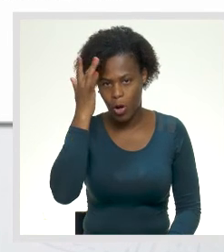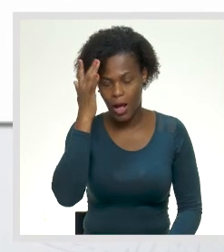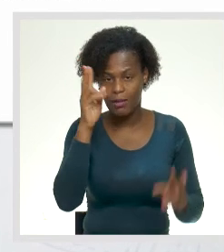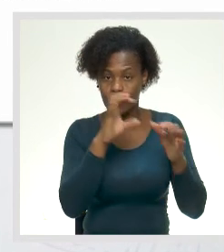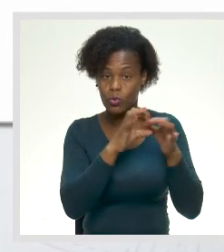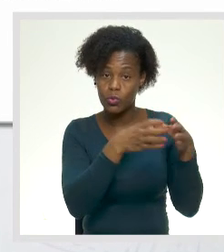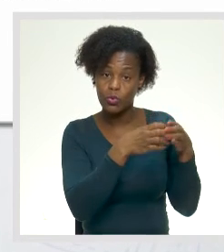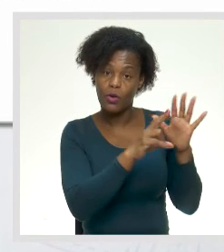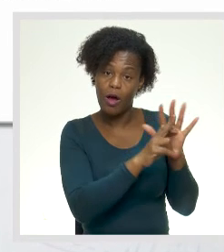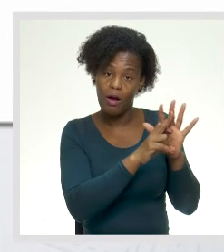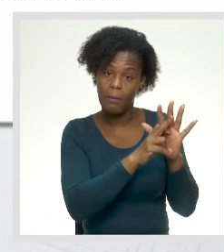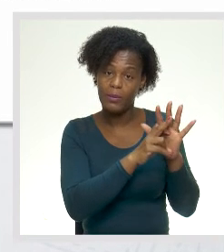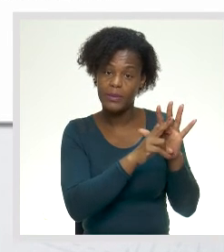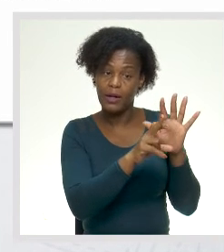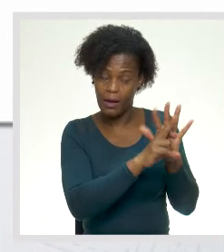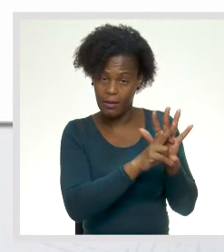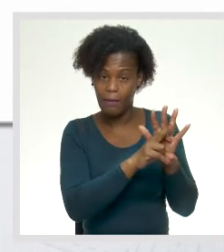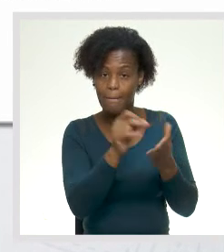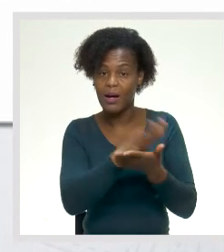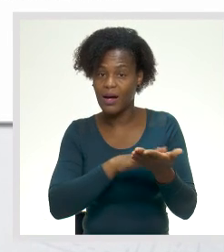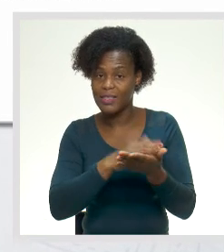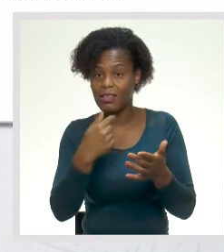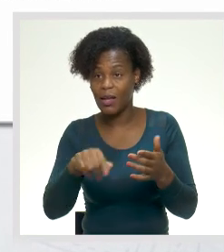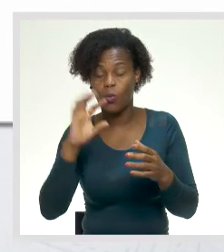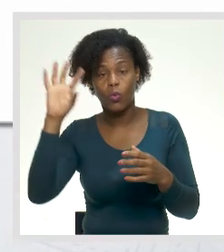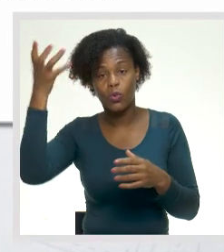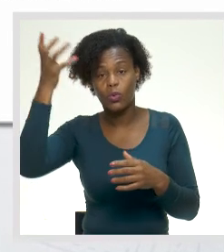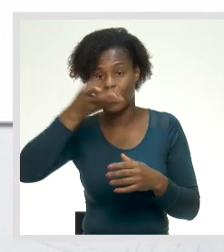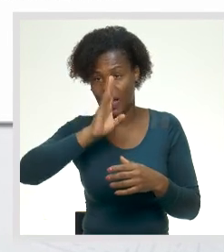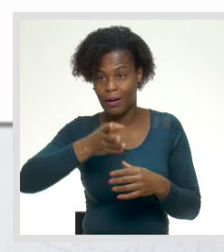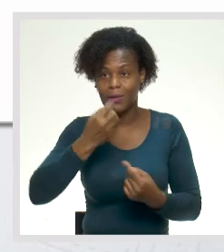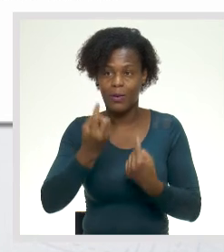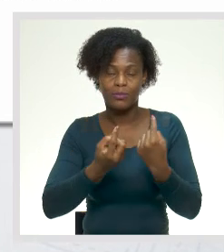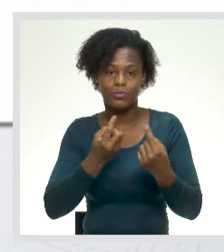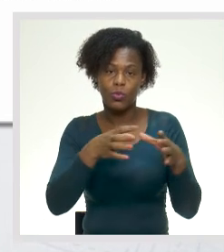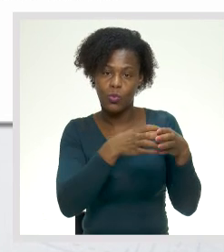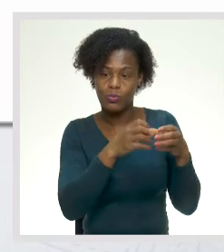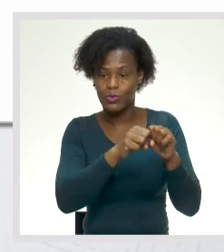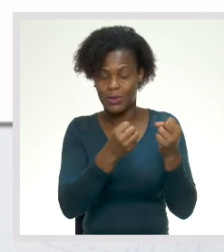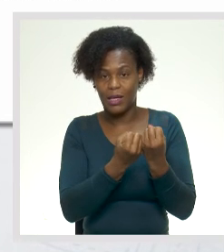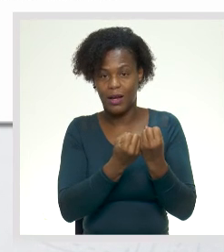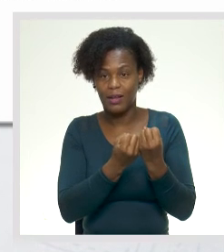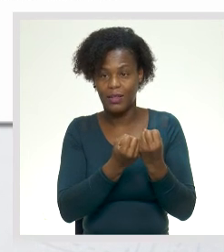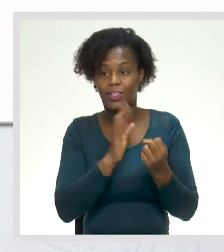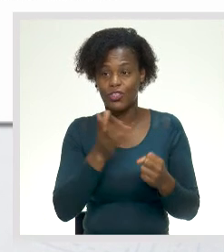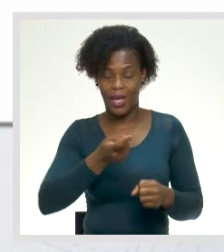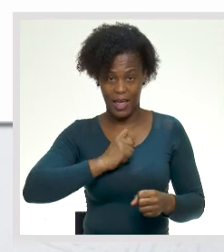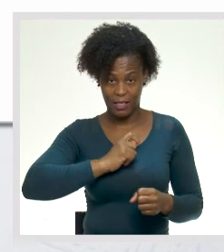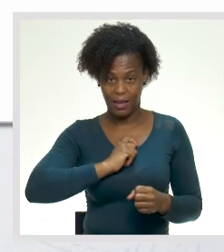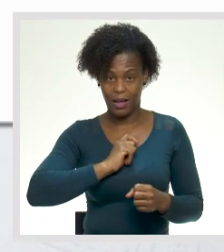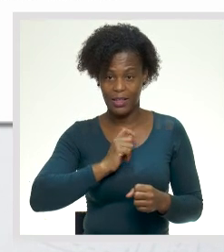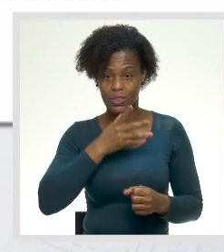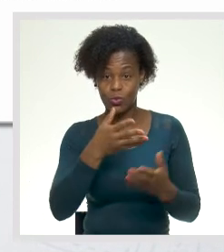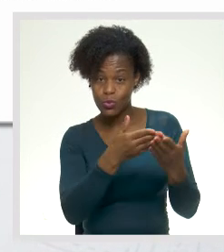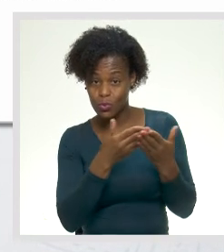refere-se ao conjunto de normas e princípios que se baseiam na cultura e nos costumes de determinado grupo social. Já a ética é